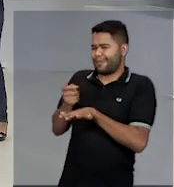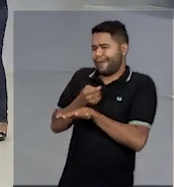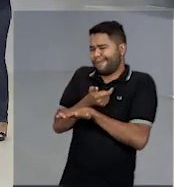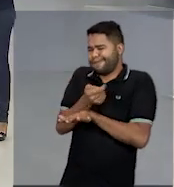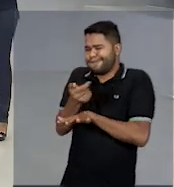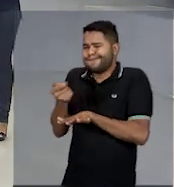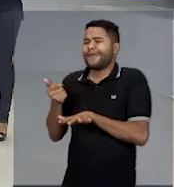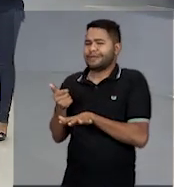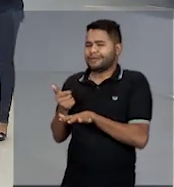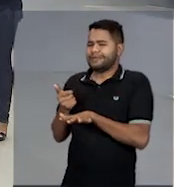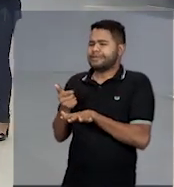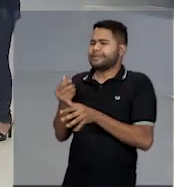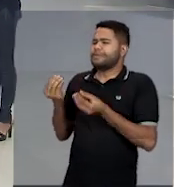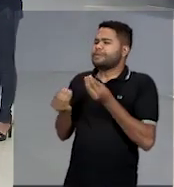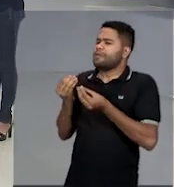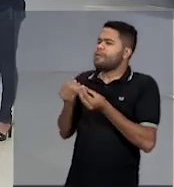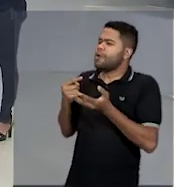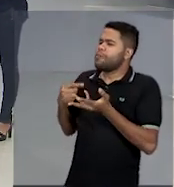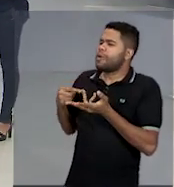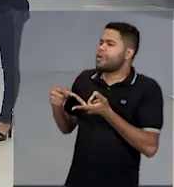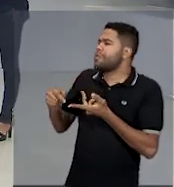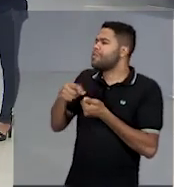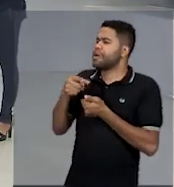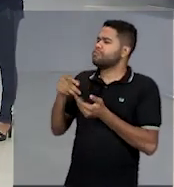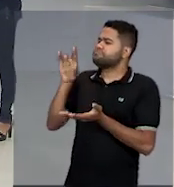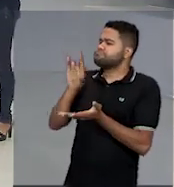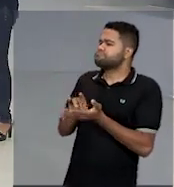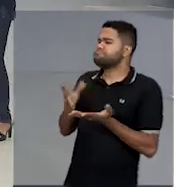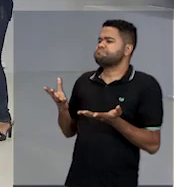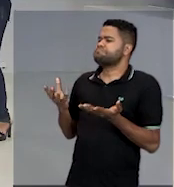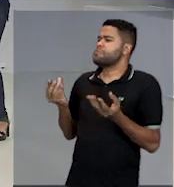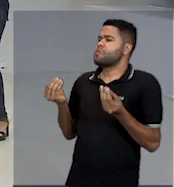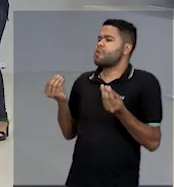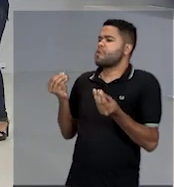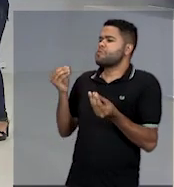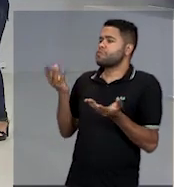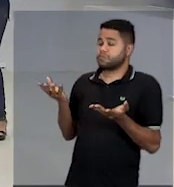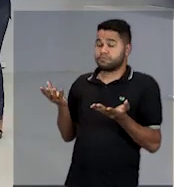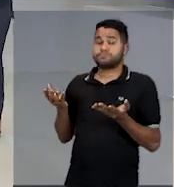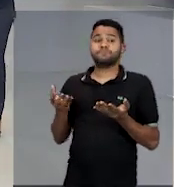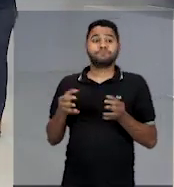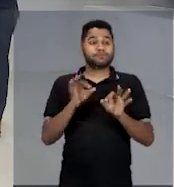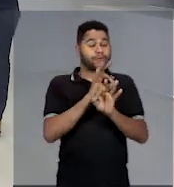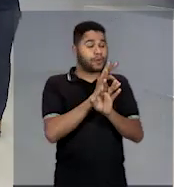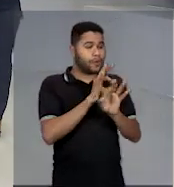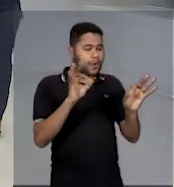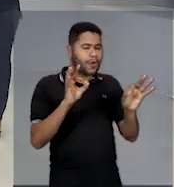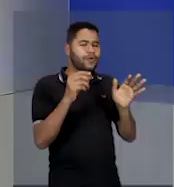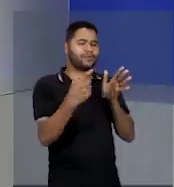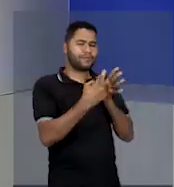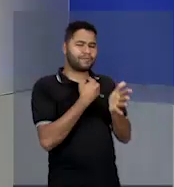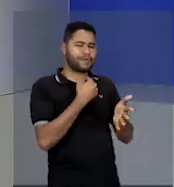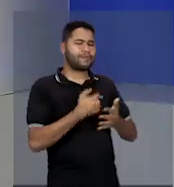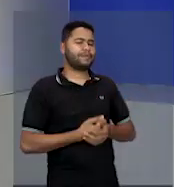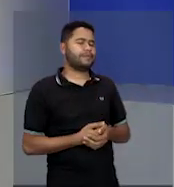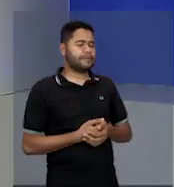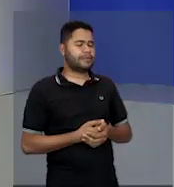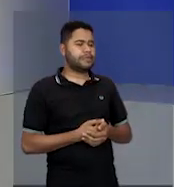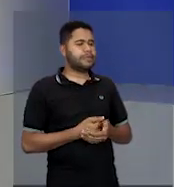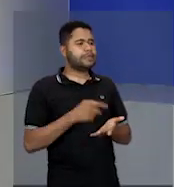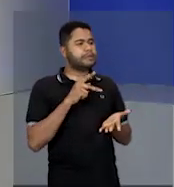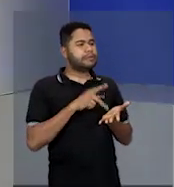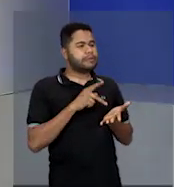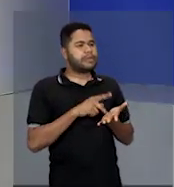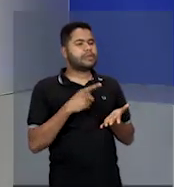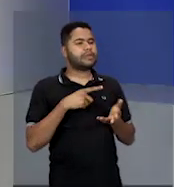news, né? Então, como é essa questão dessa veracidade? Como isso é checado? Ótima pergunta, professora. Na verdade, a gente conta